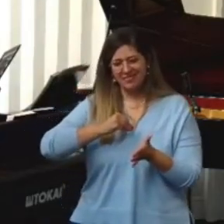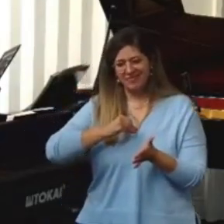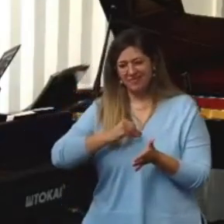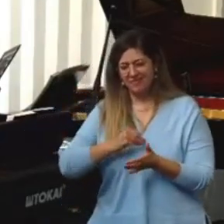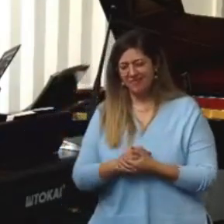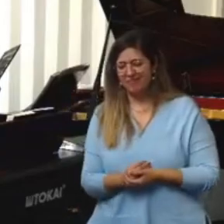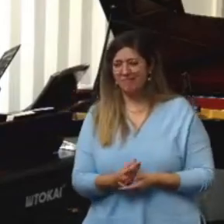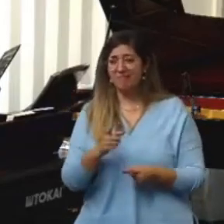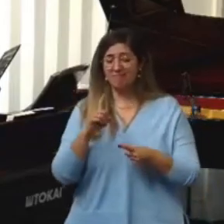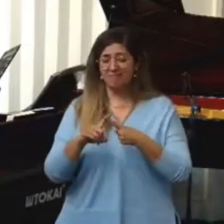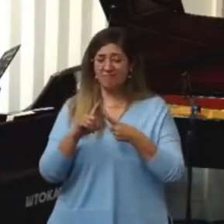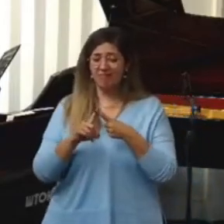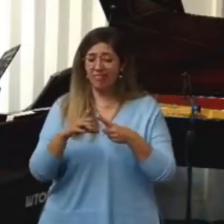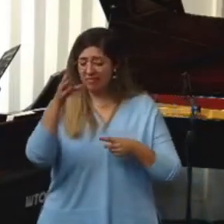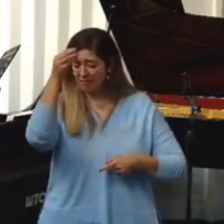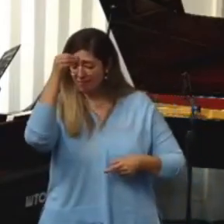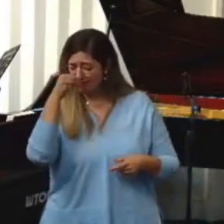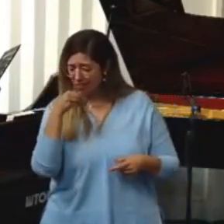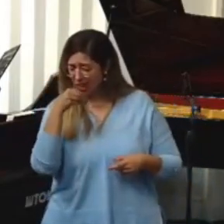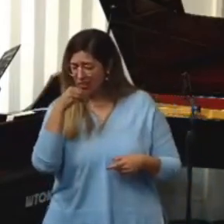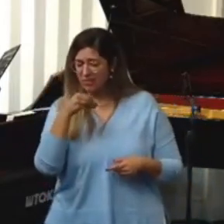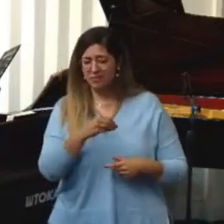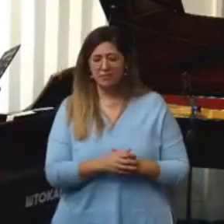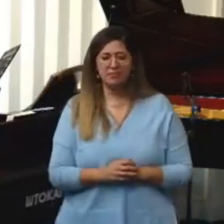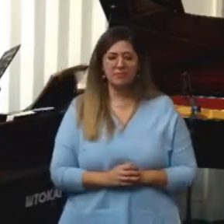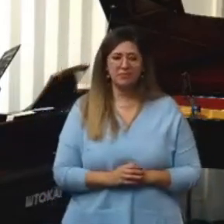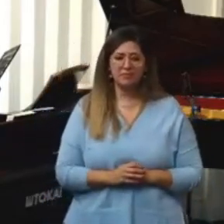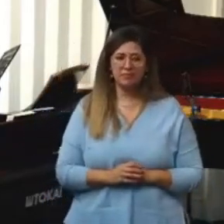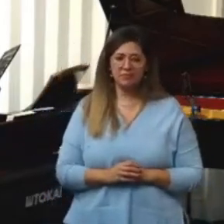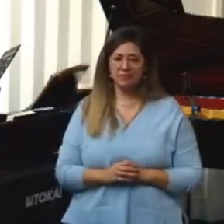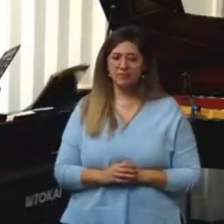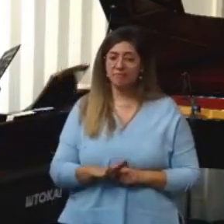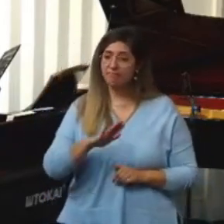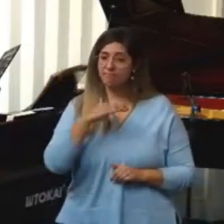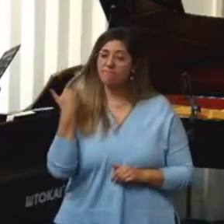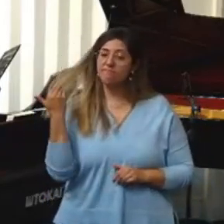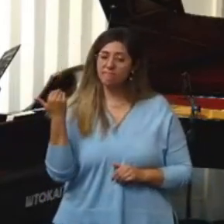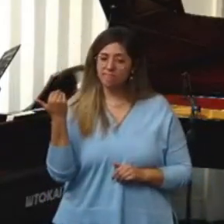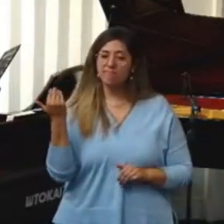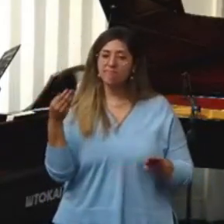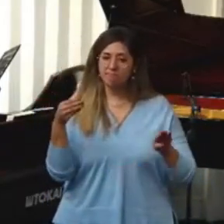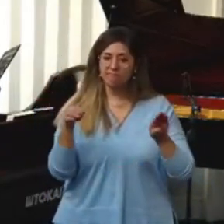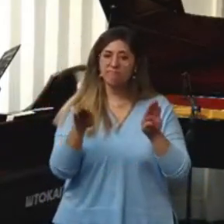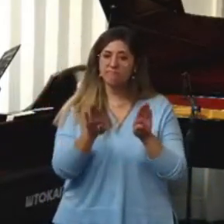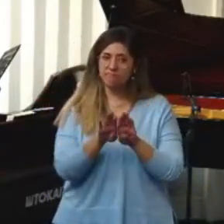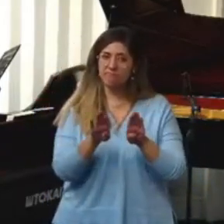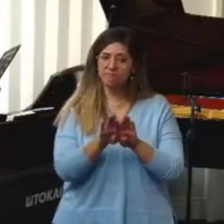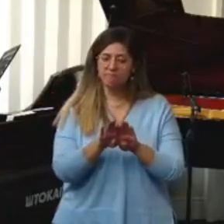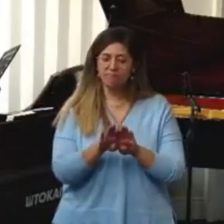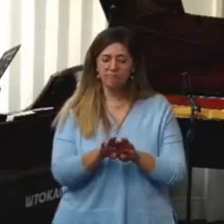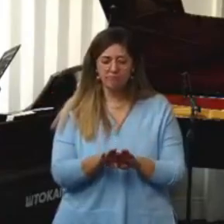sua fraqueza, no final vocês vão ver a sua própria morte. No entanto,